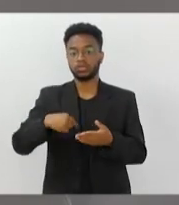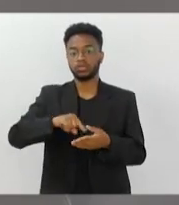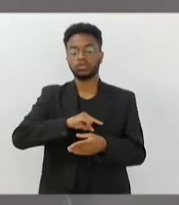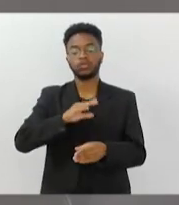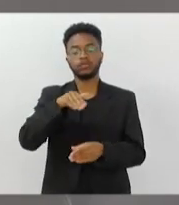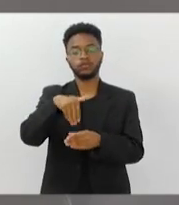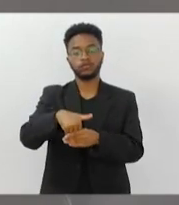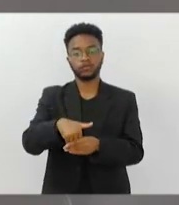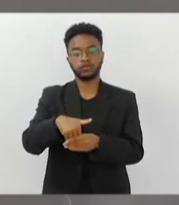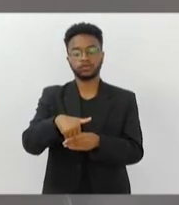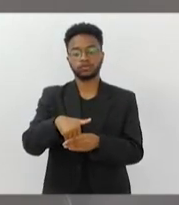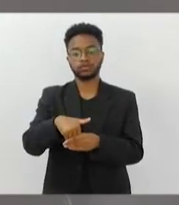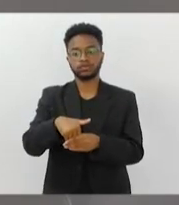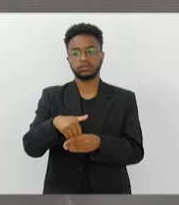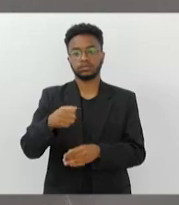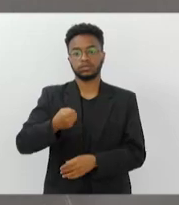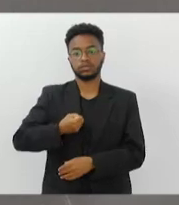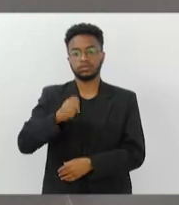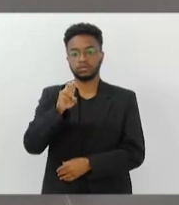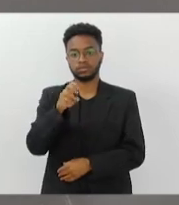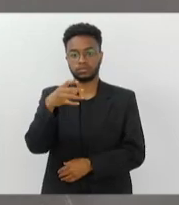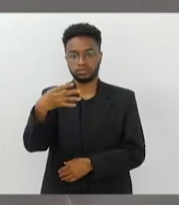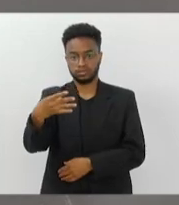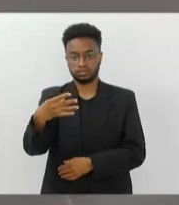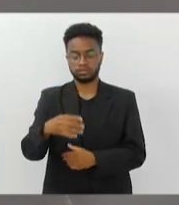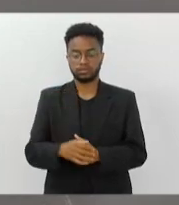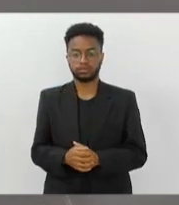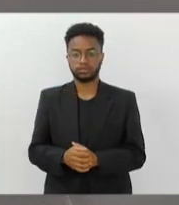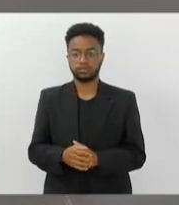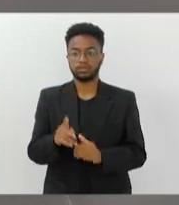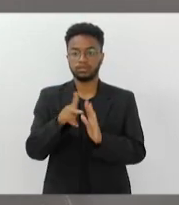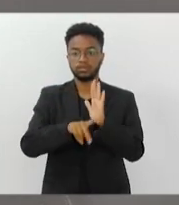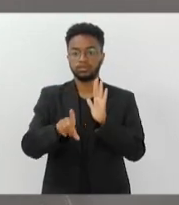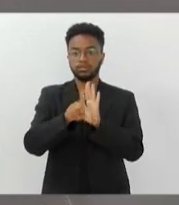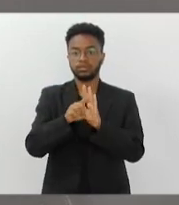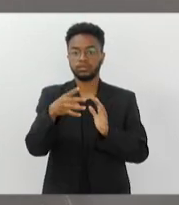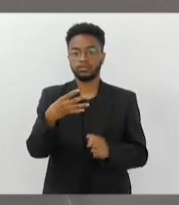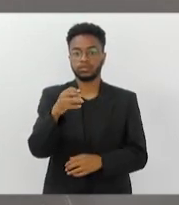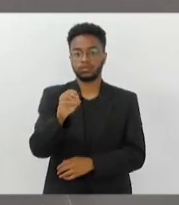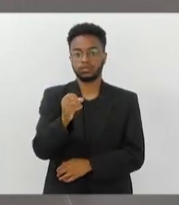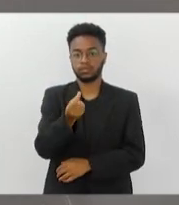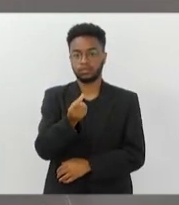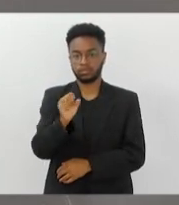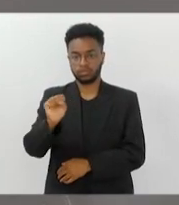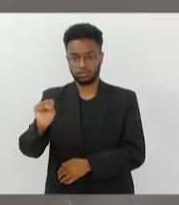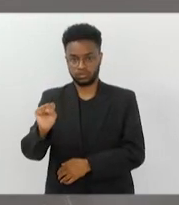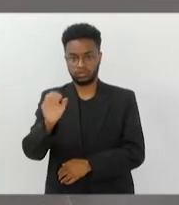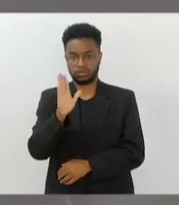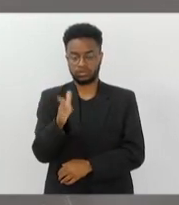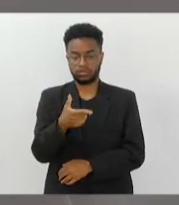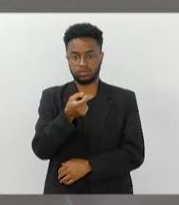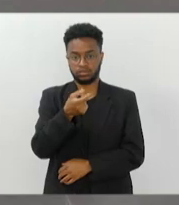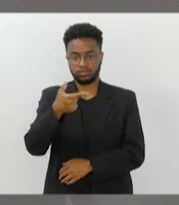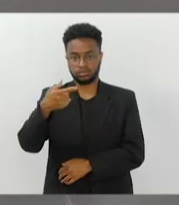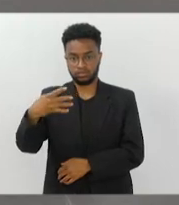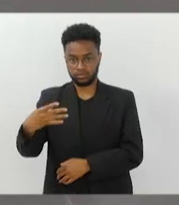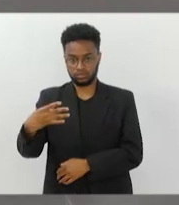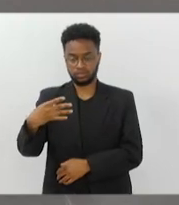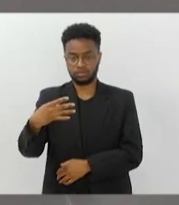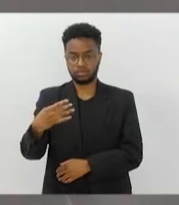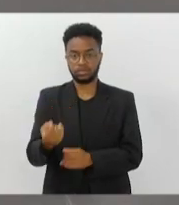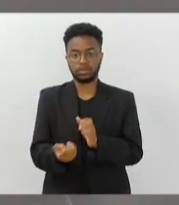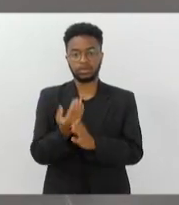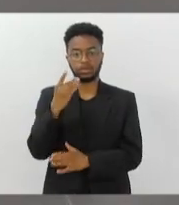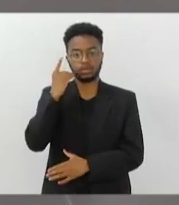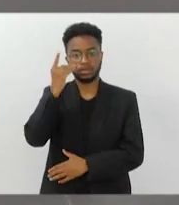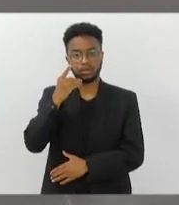votar o 54, projeto de lei 4068 de 24, de